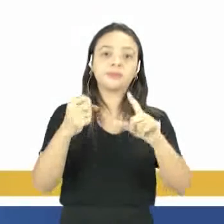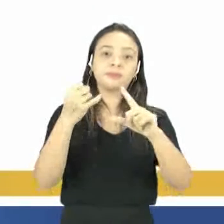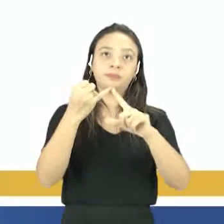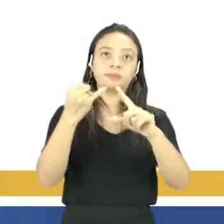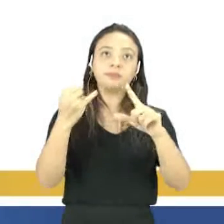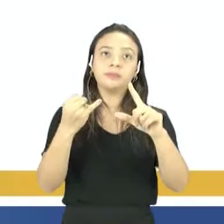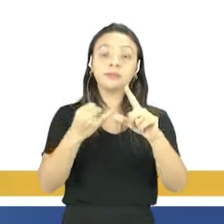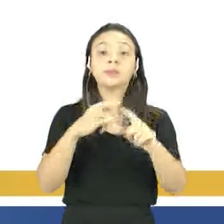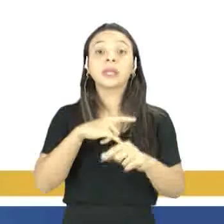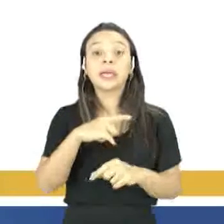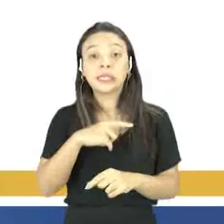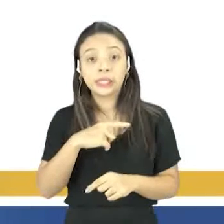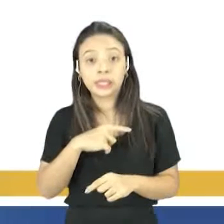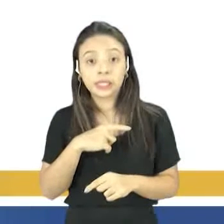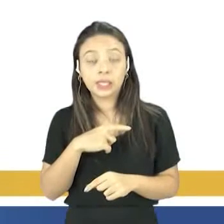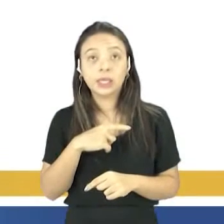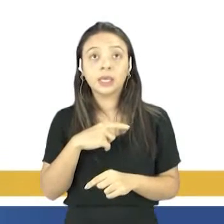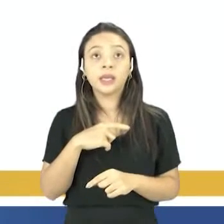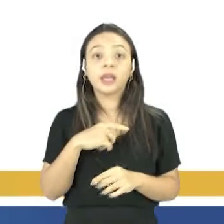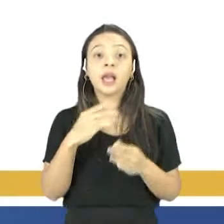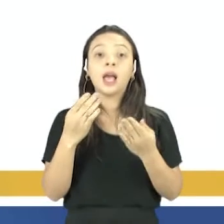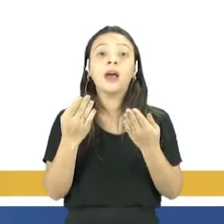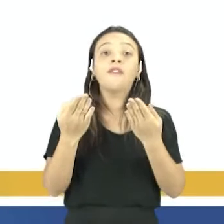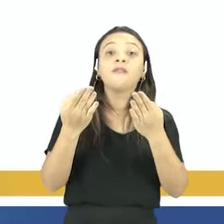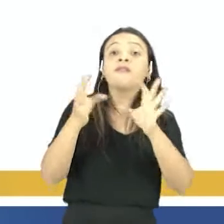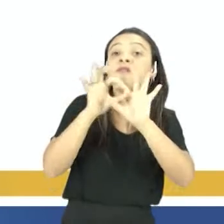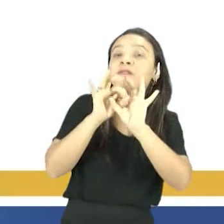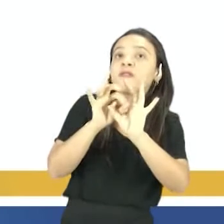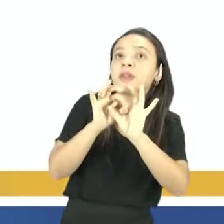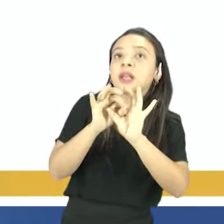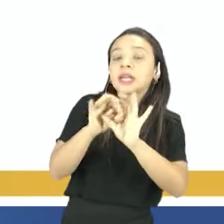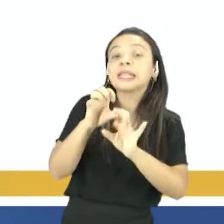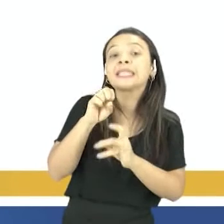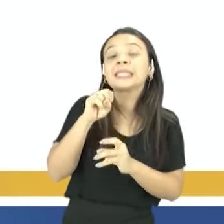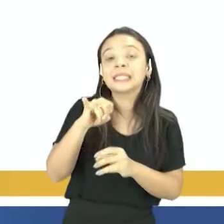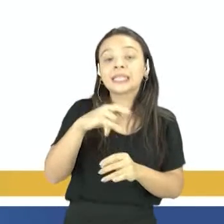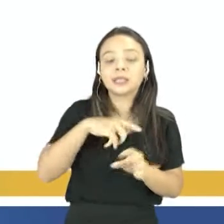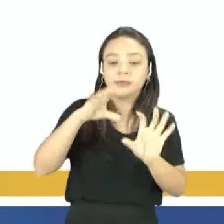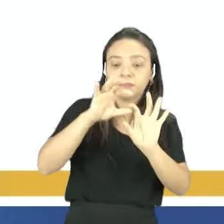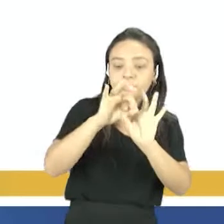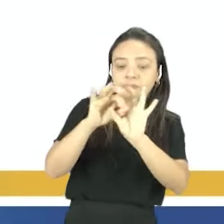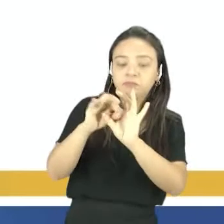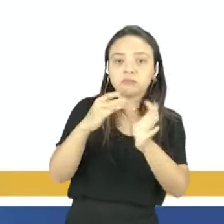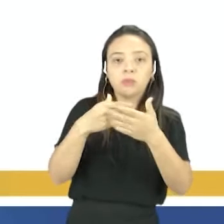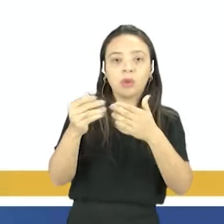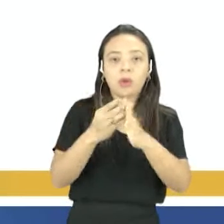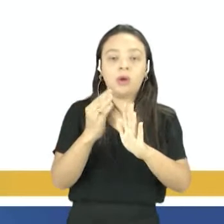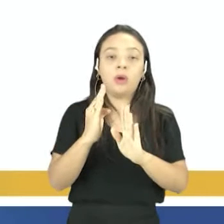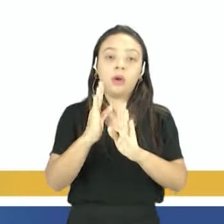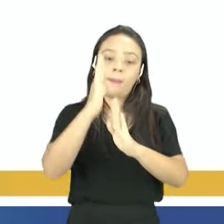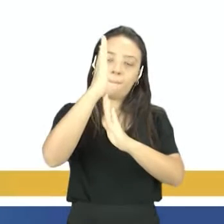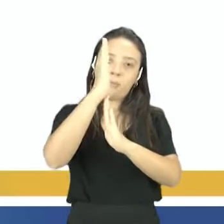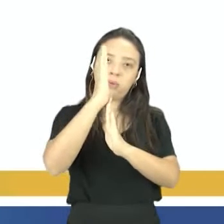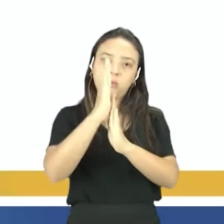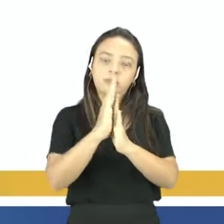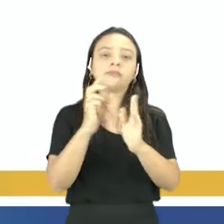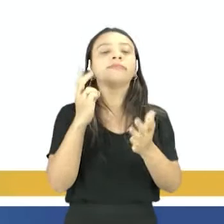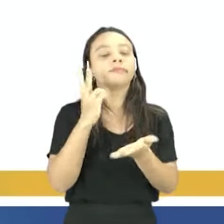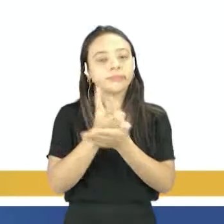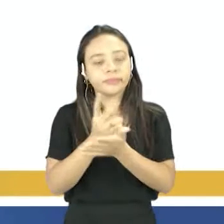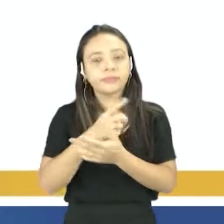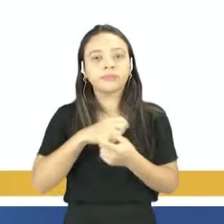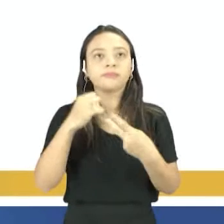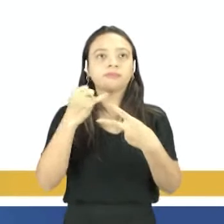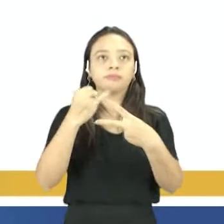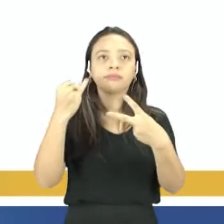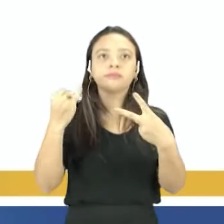Existem figuras espaciais fechadas que, quando interceptadas por qualquer plano, obtêm-se secções planas poligonais,